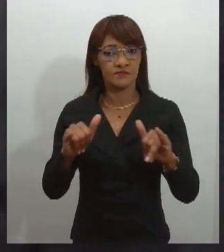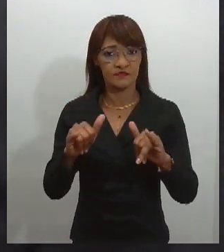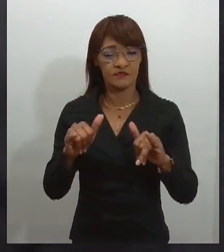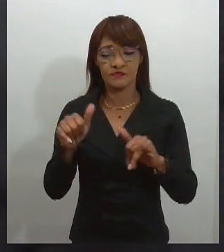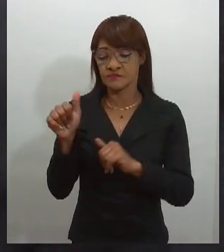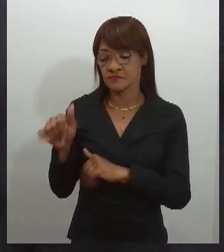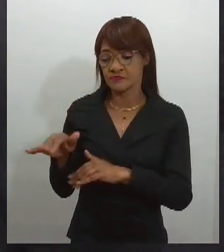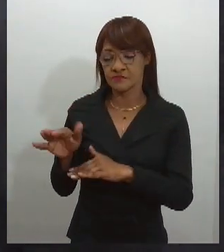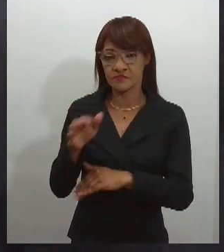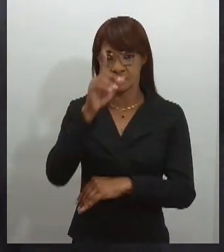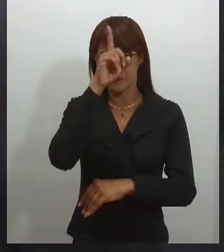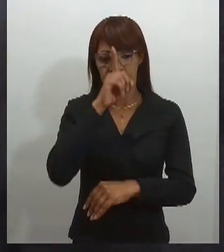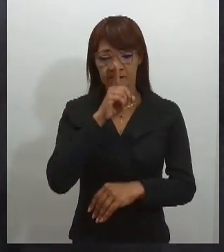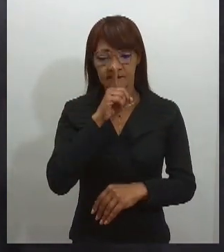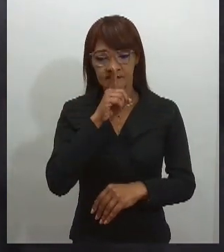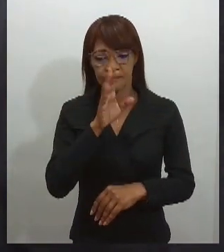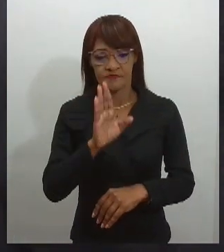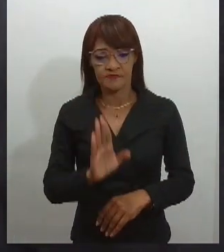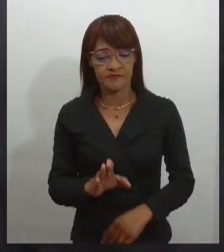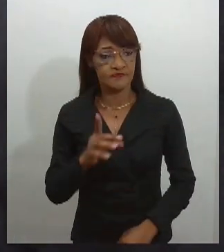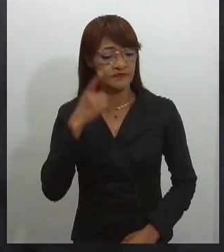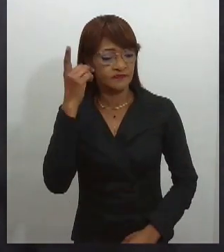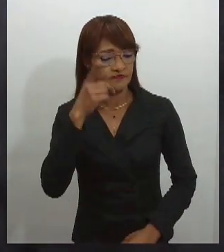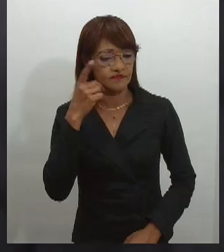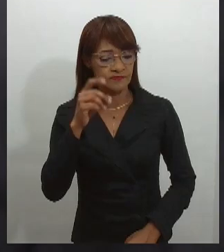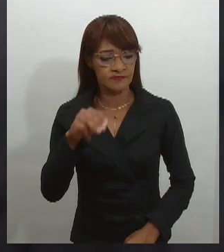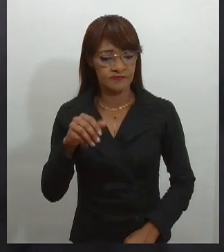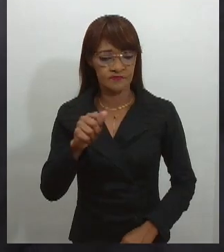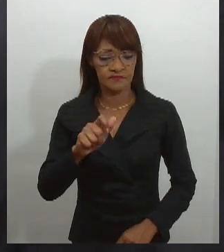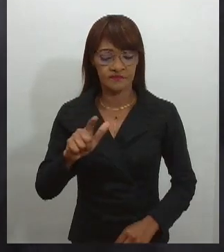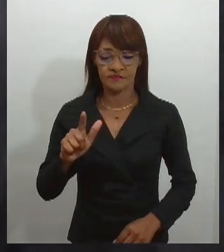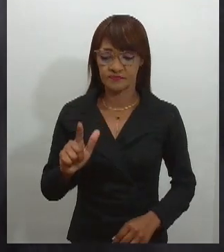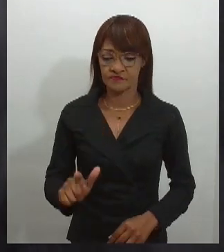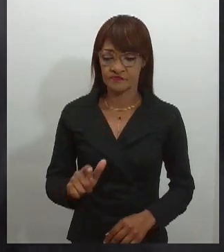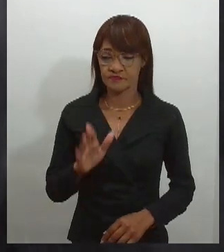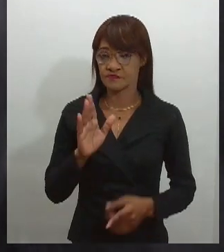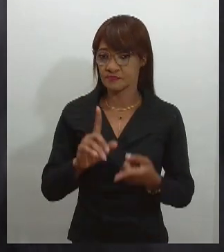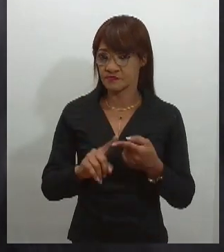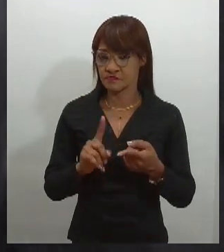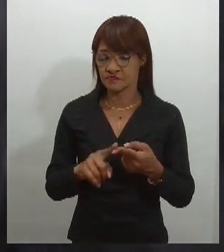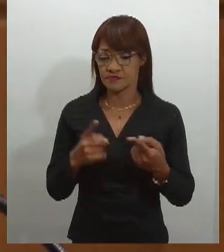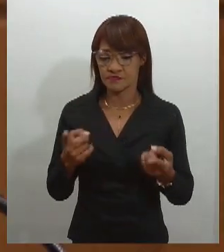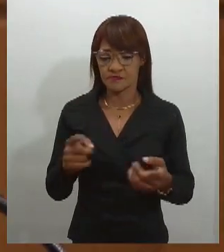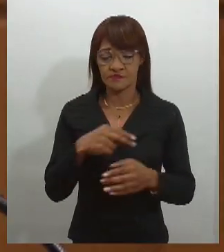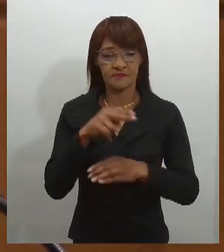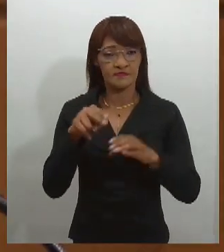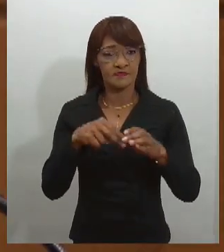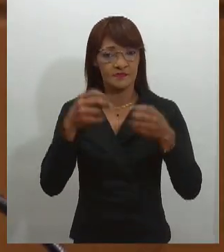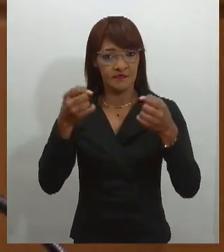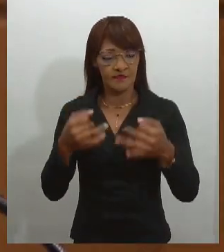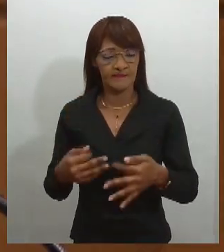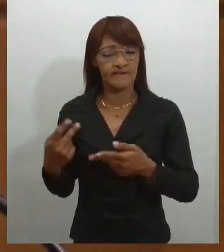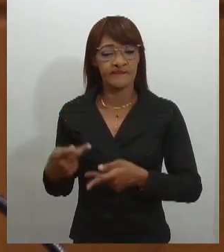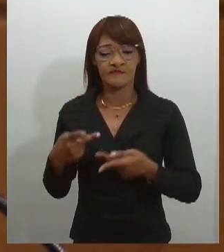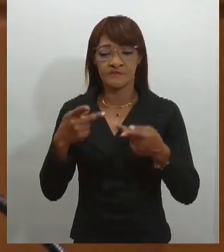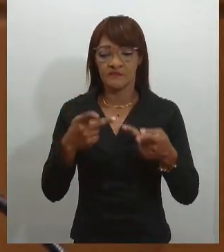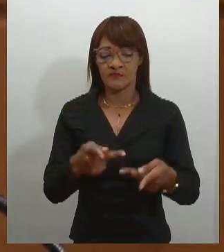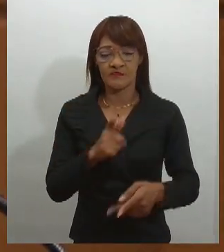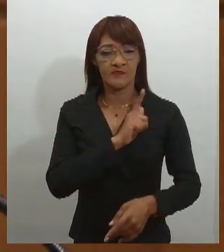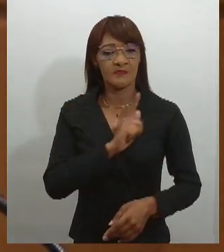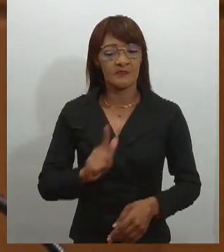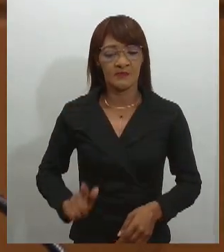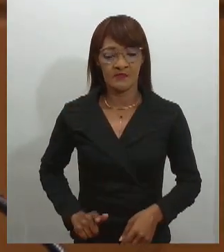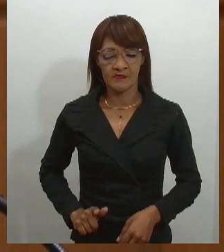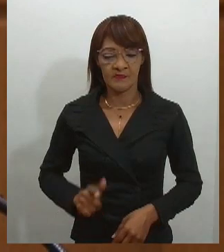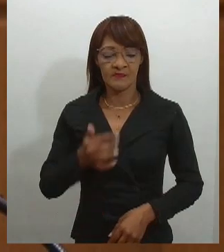o deputado estadual Manuel Marcos, do PSD, citou na tribuna a visita que fez ao governador Fábio Mitidieri